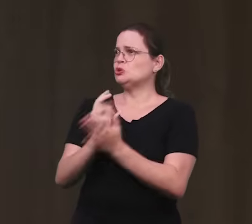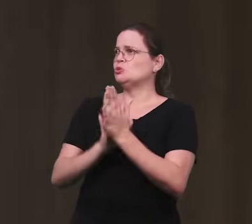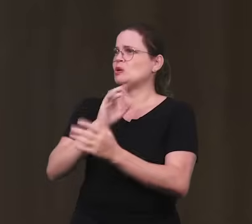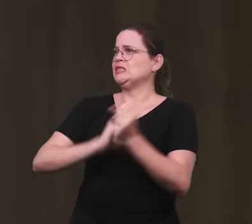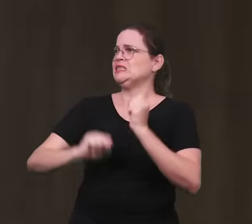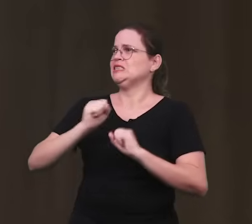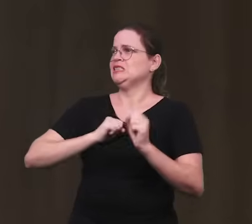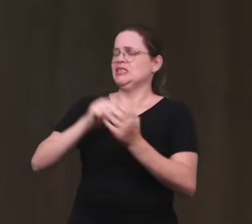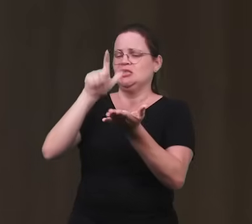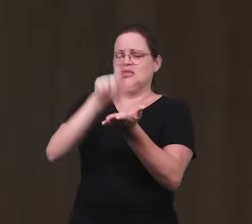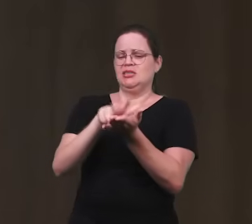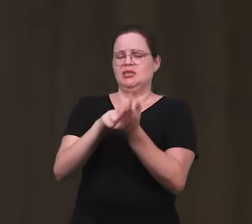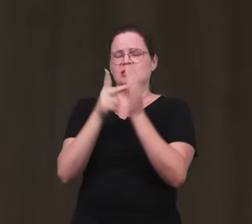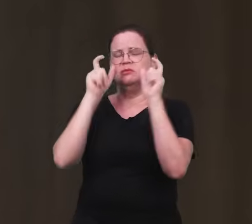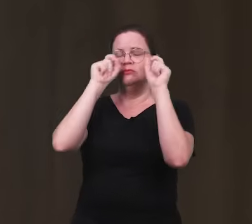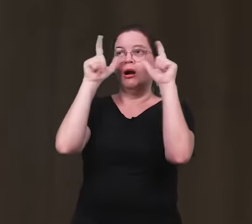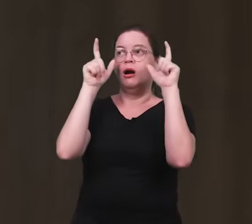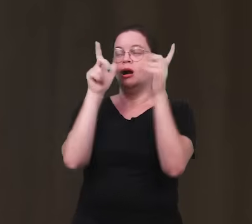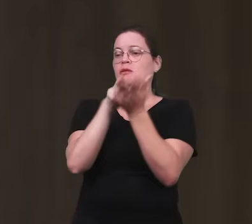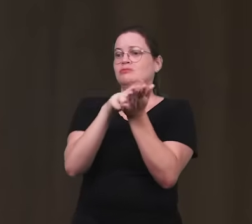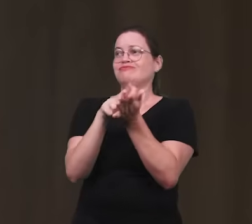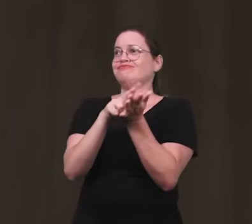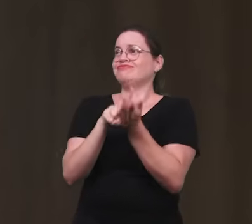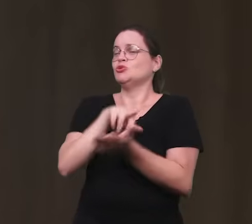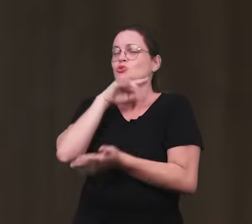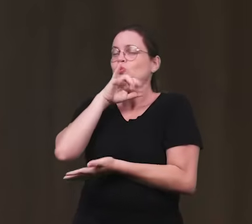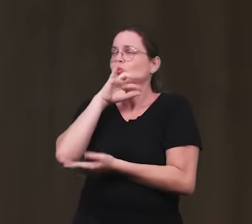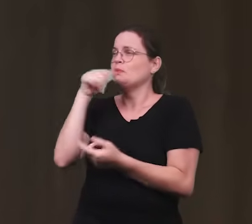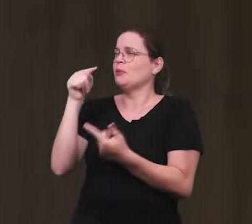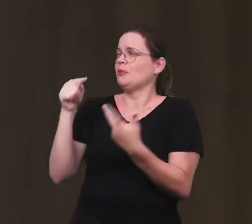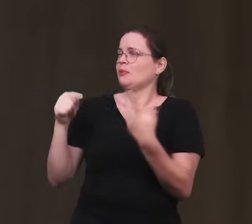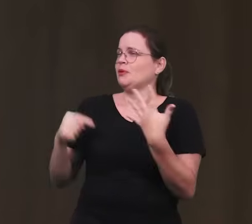dormir, né? Sentindo mal, com todos aqueles